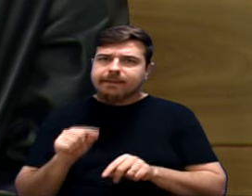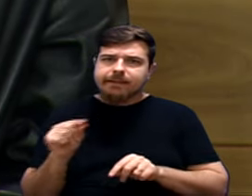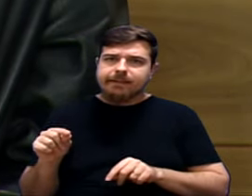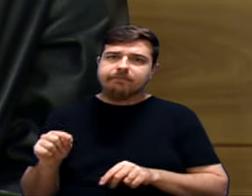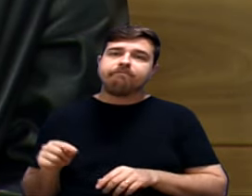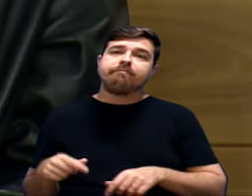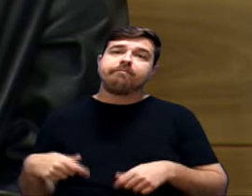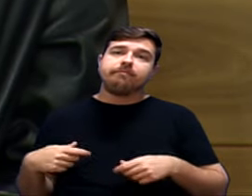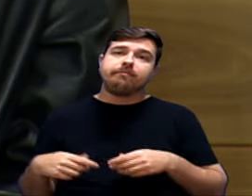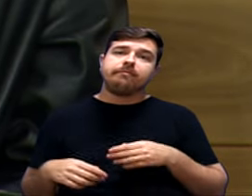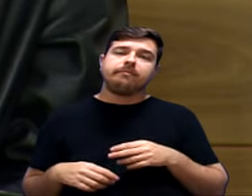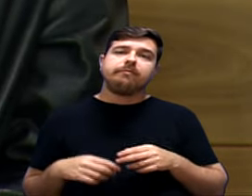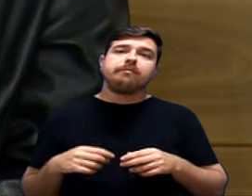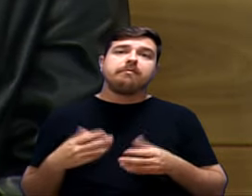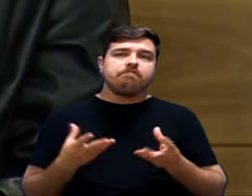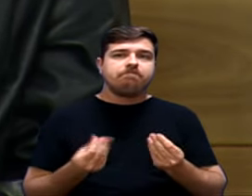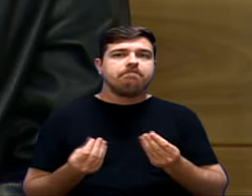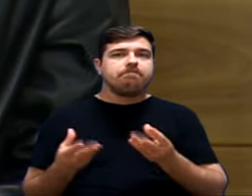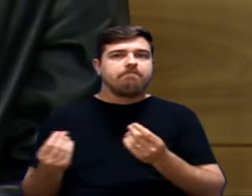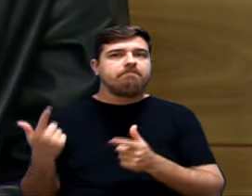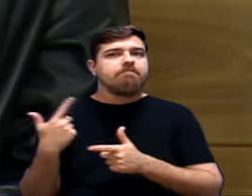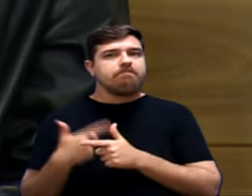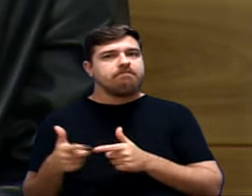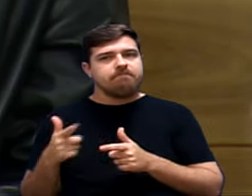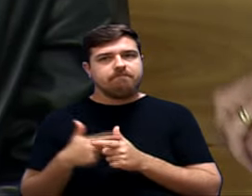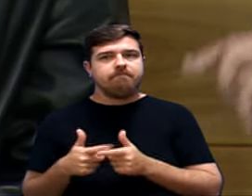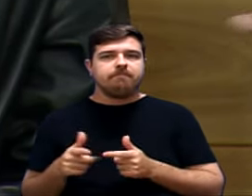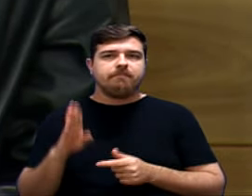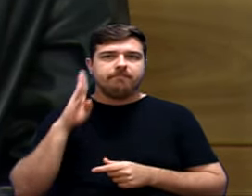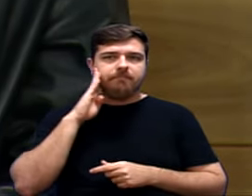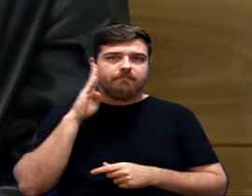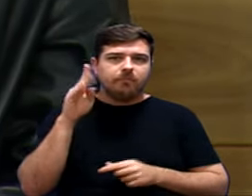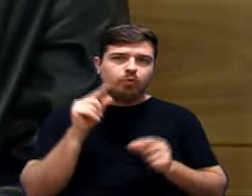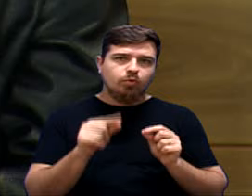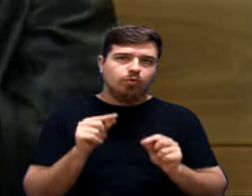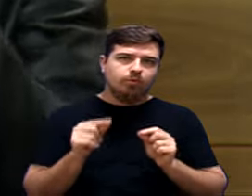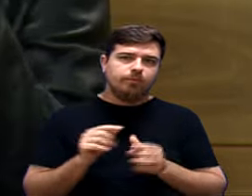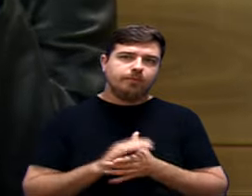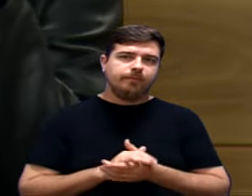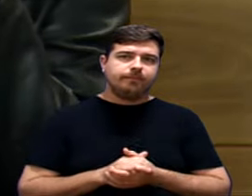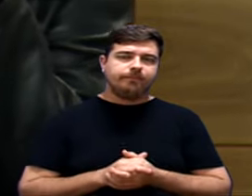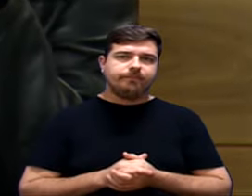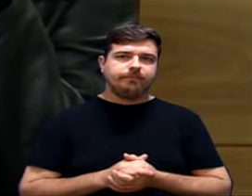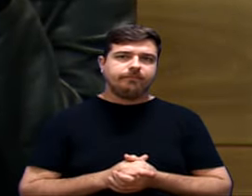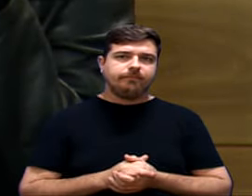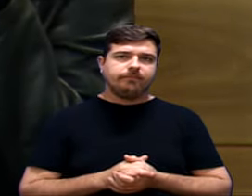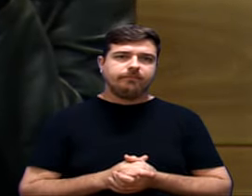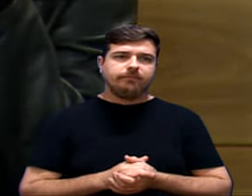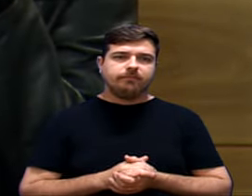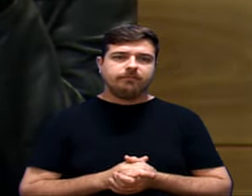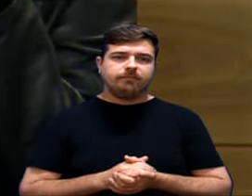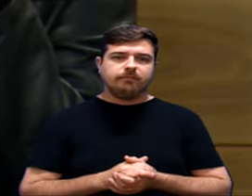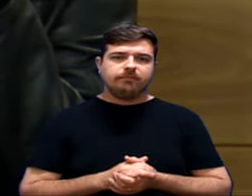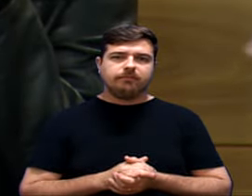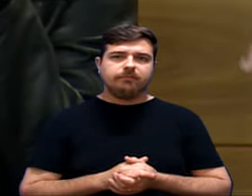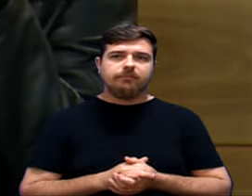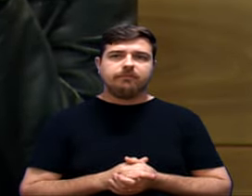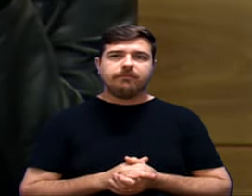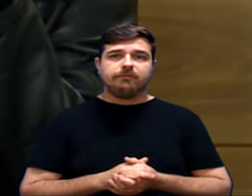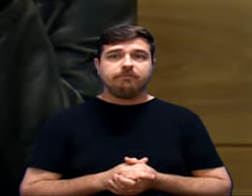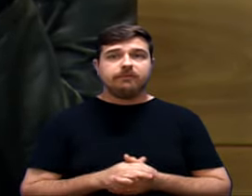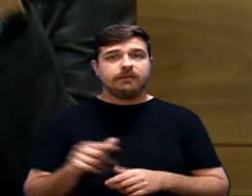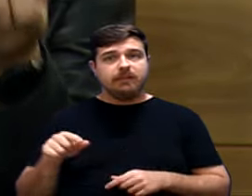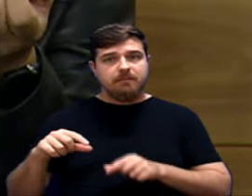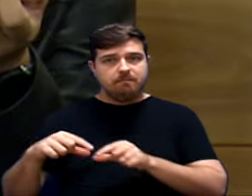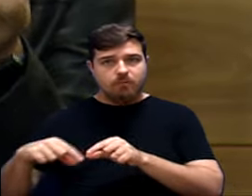sento a gente tem bastante problemas ali princip principalmente Principalmente só um minuto só um minuto Presidente principalmente na península